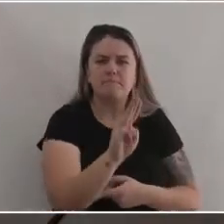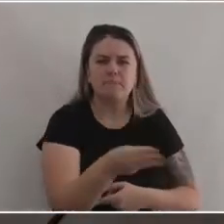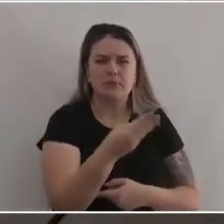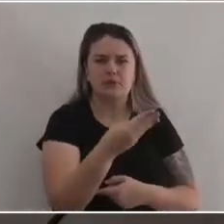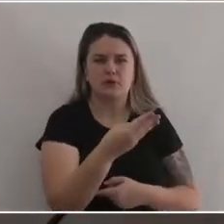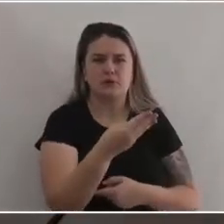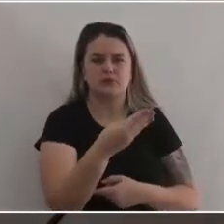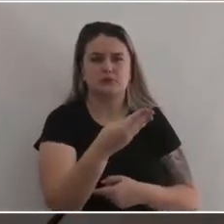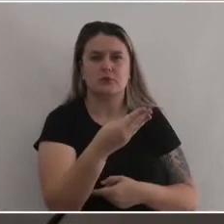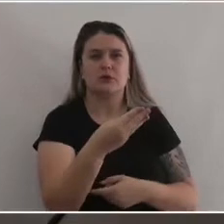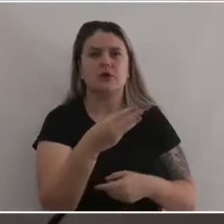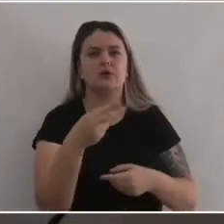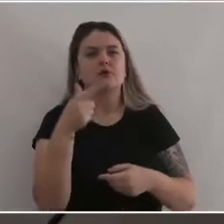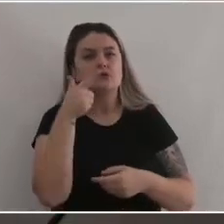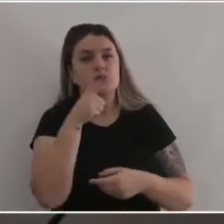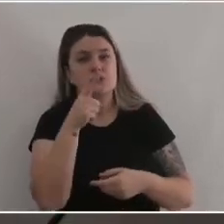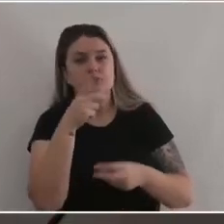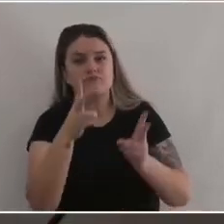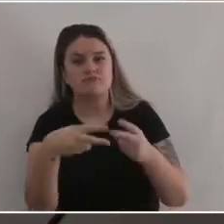13.884.000, arrecadado